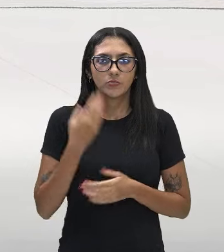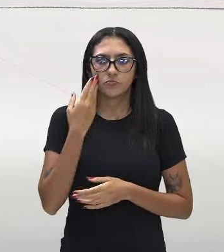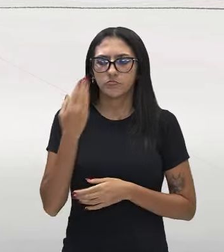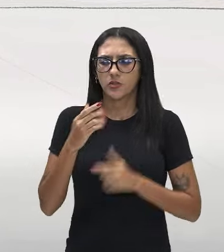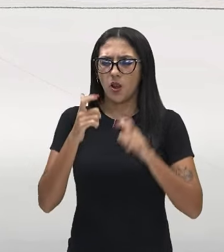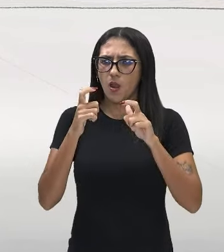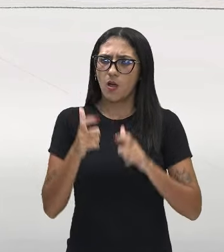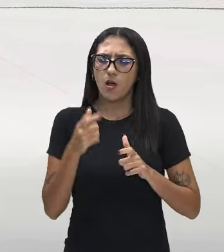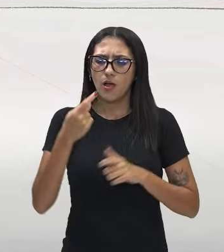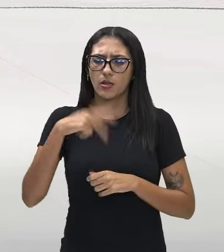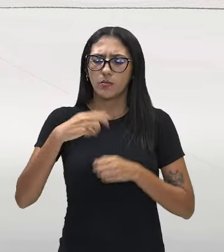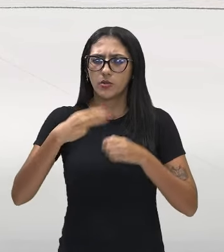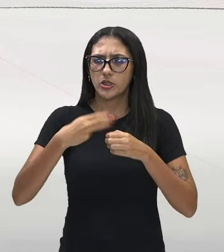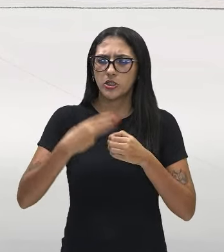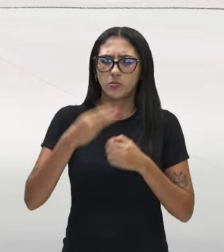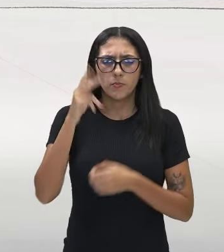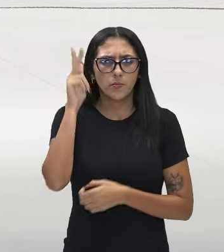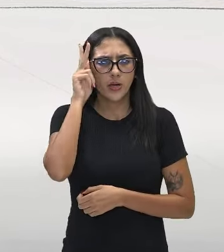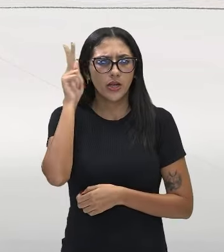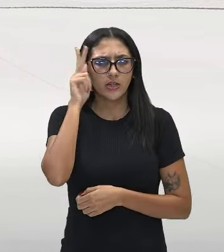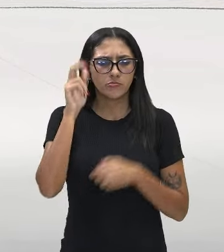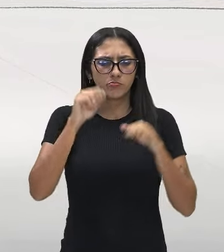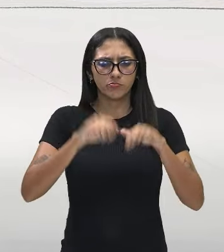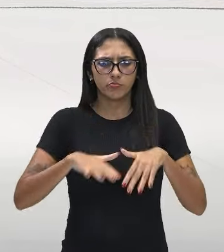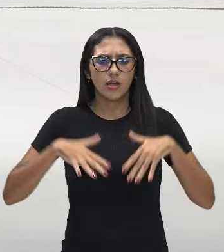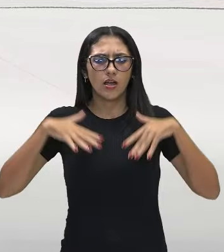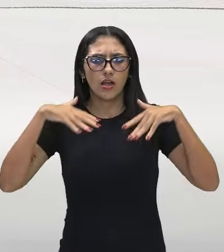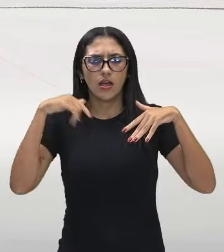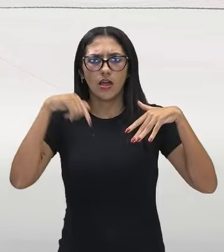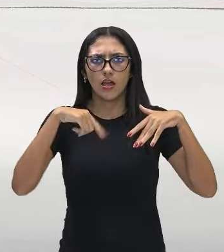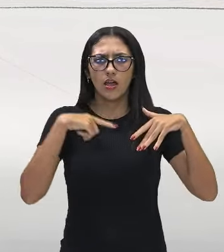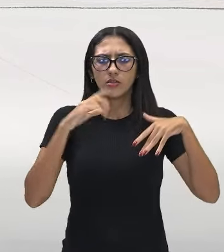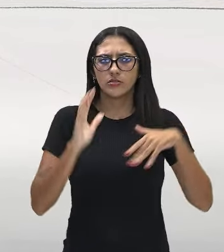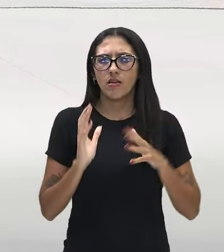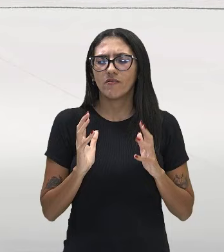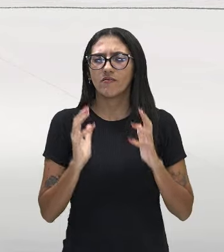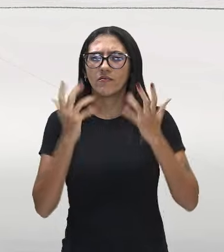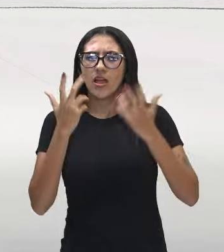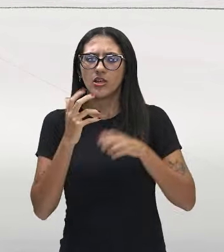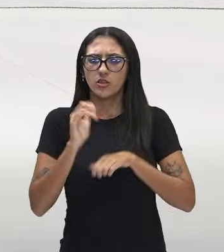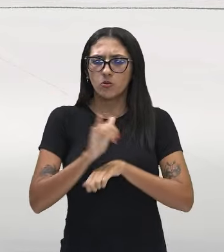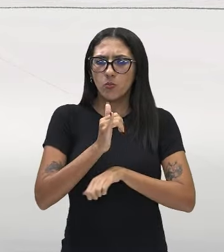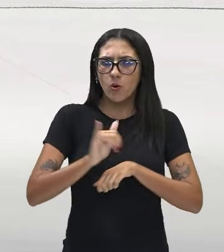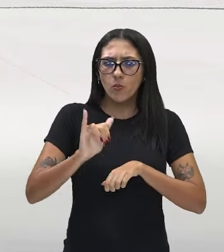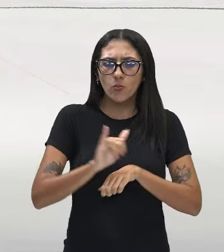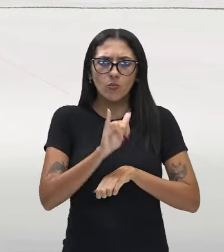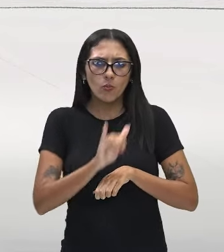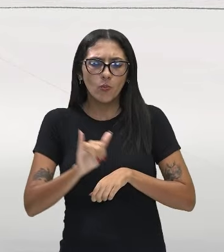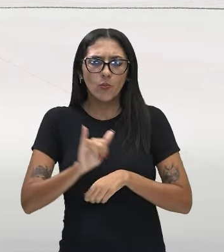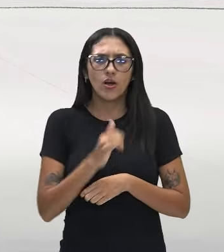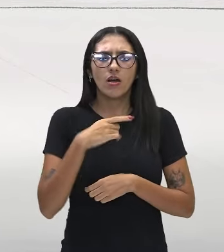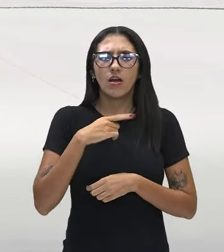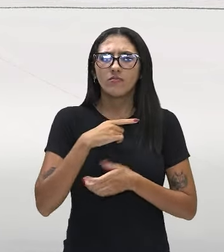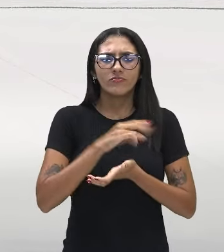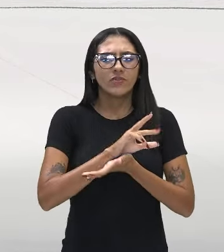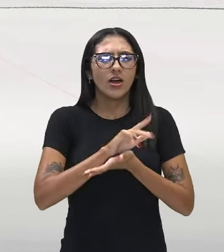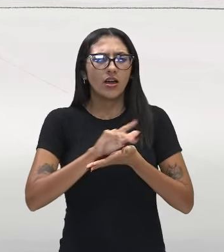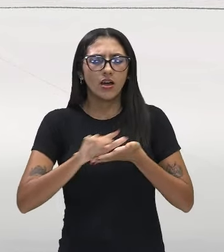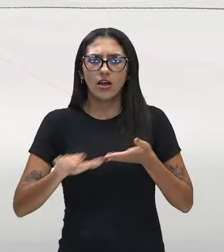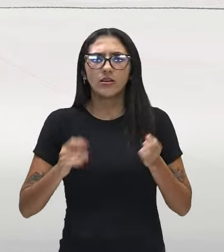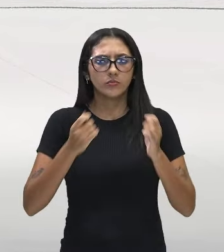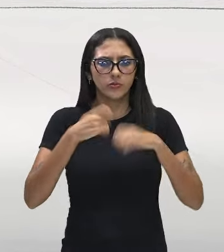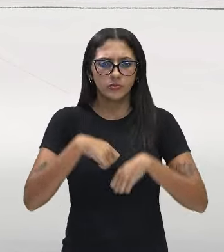né, como é gerado, né, essa parte de empreendedorismo, de várias formas aí, ao redor